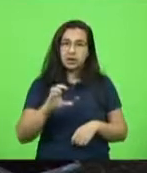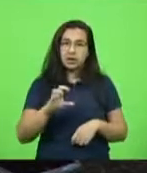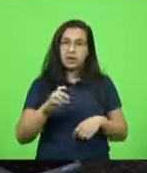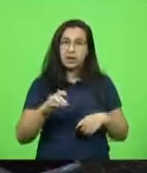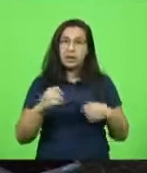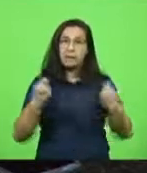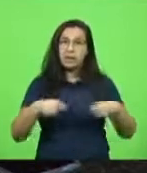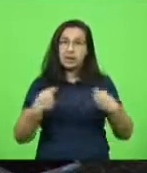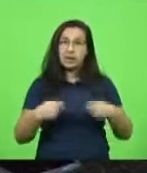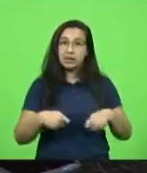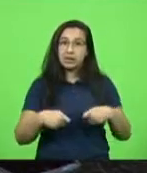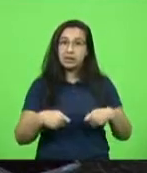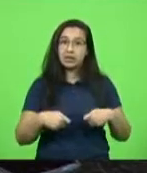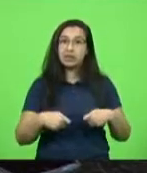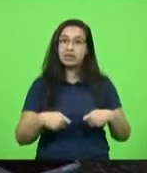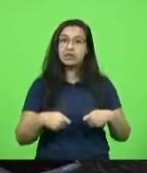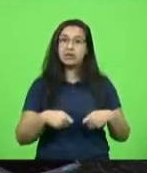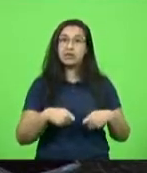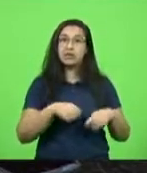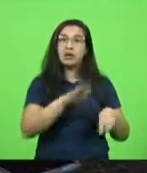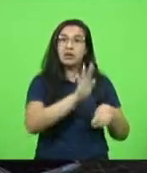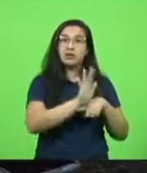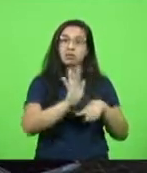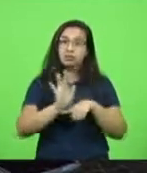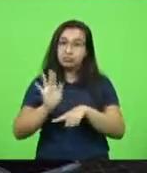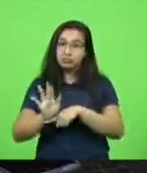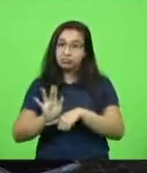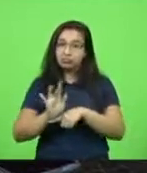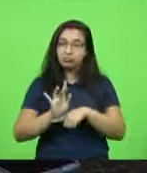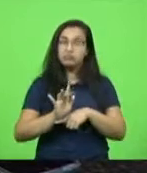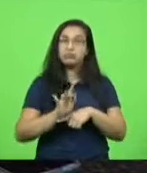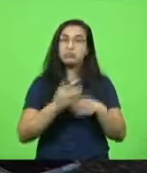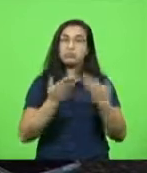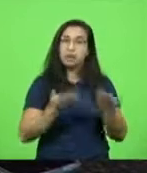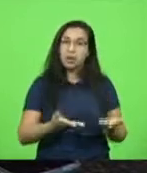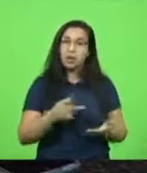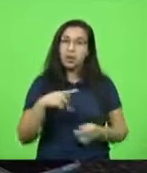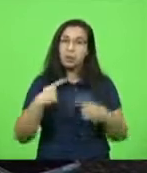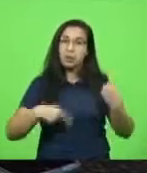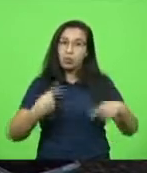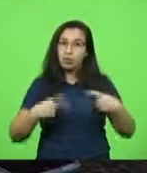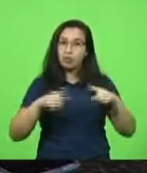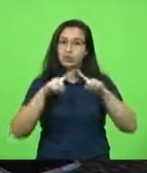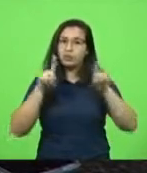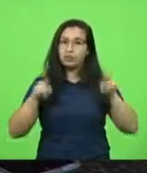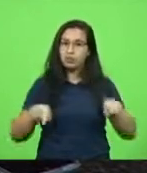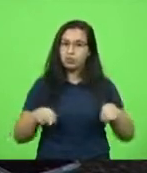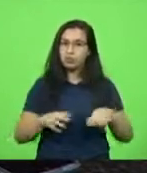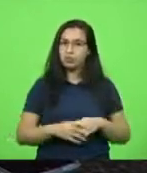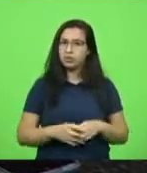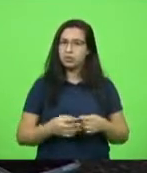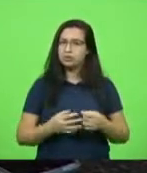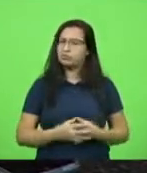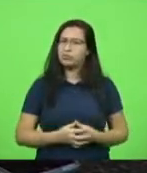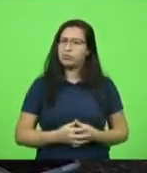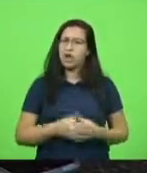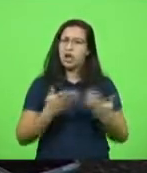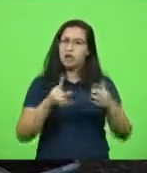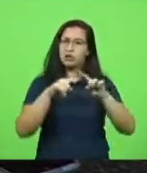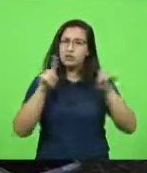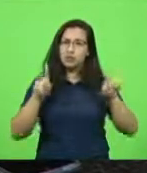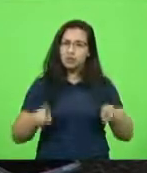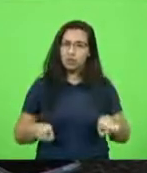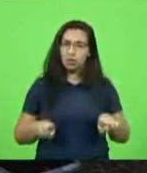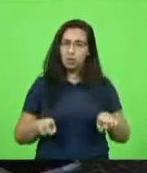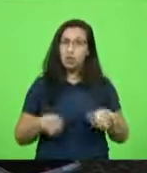servido pelos políticos e pelo servidores e não o contrário né quando o servidor ele começa a